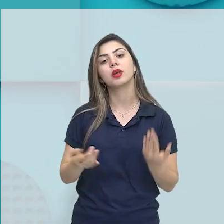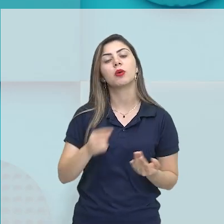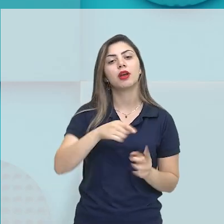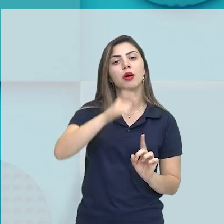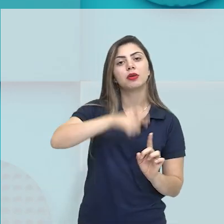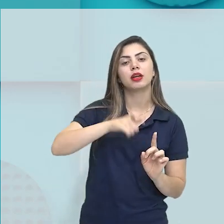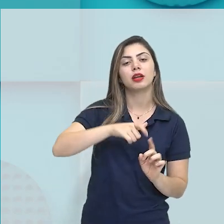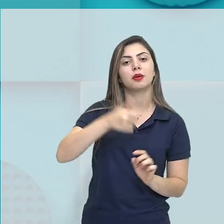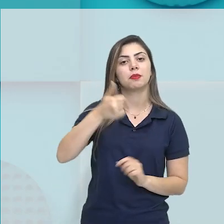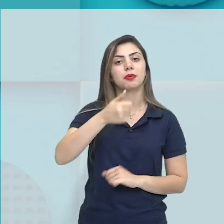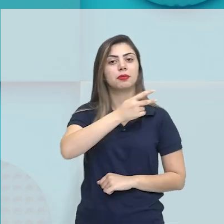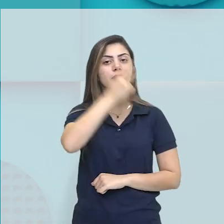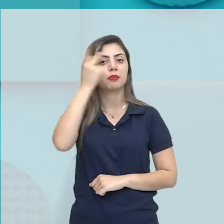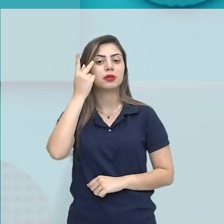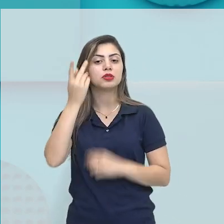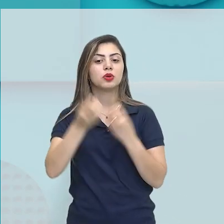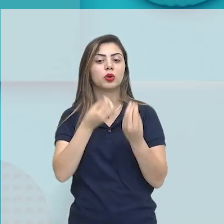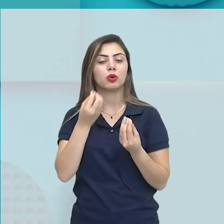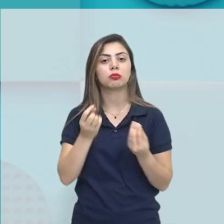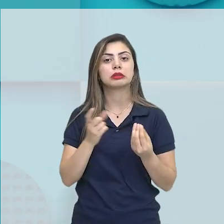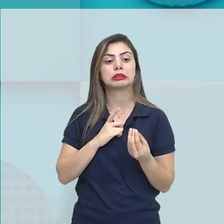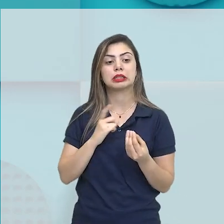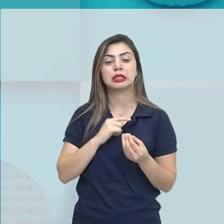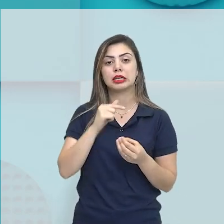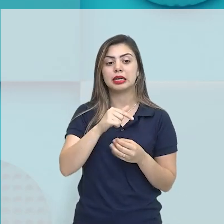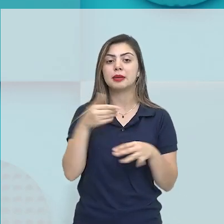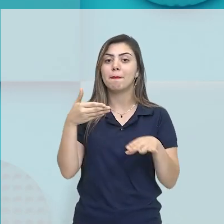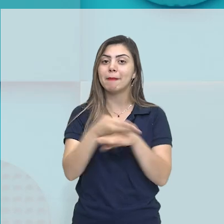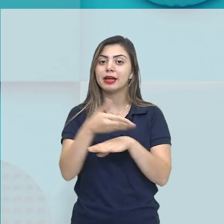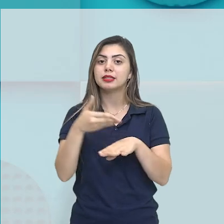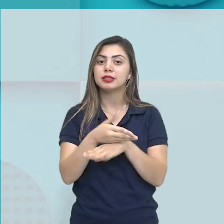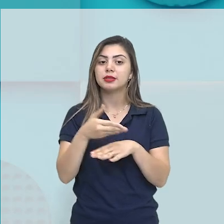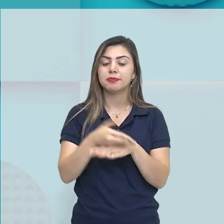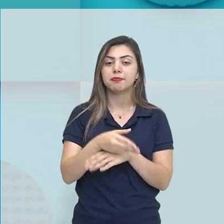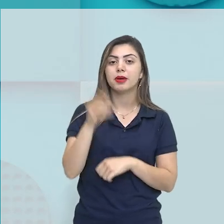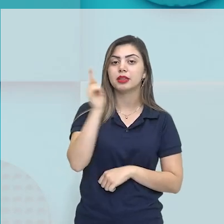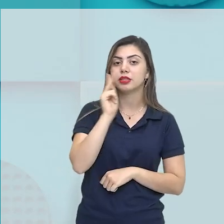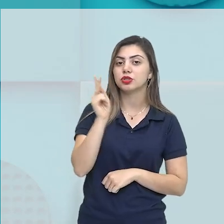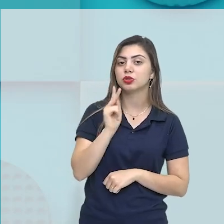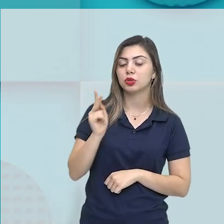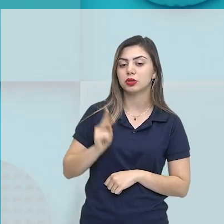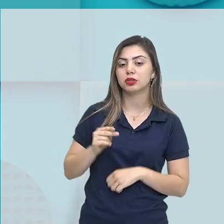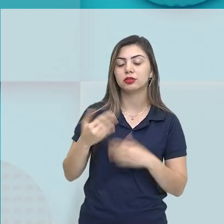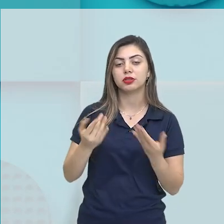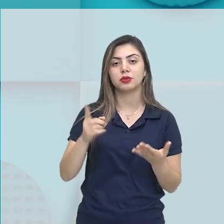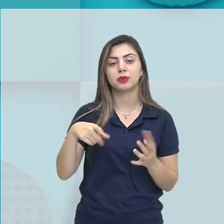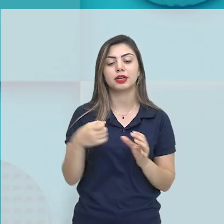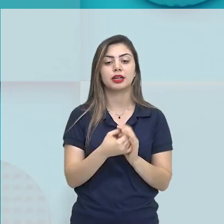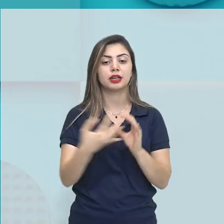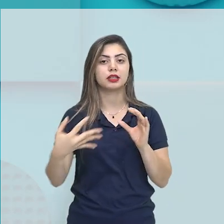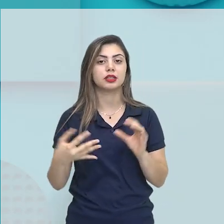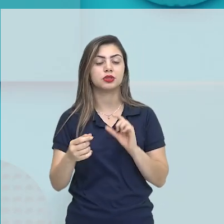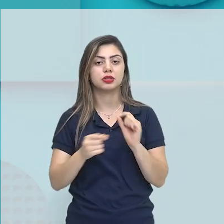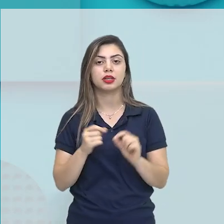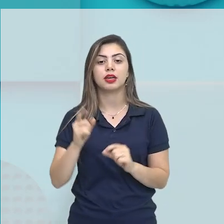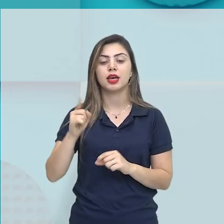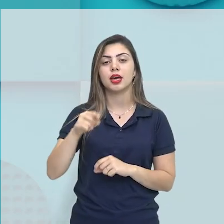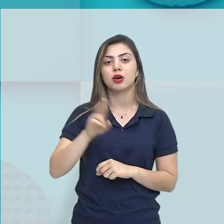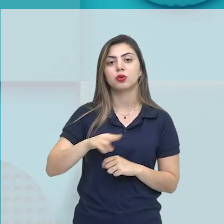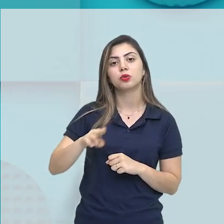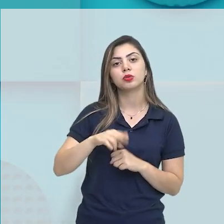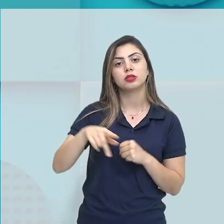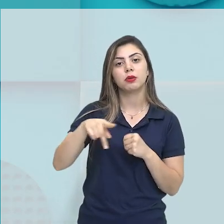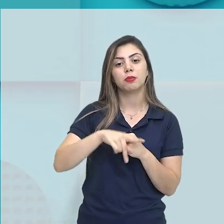narrador em primeira pessoa, ele se inclui na história, né? E ele é caracterizado pelo pronome pessoal